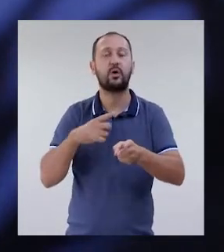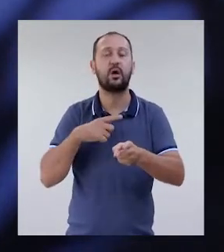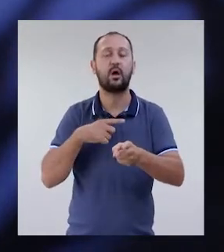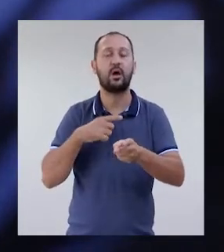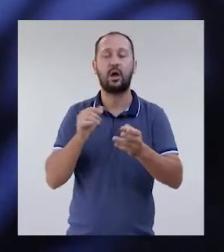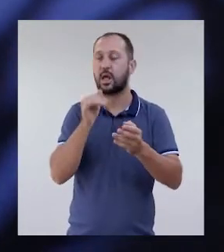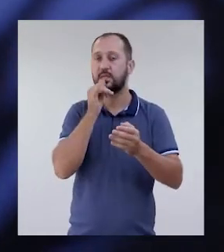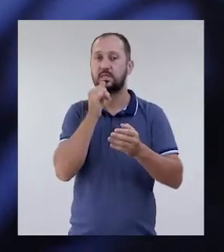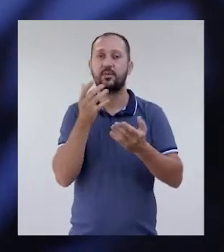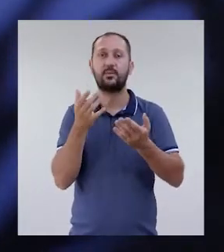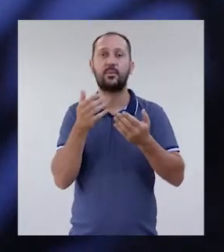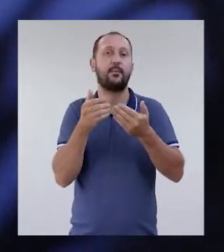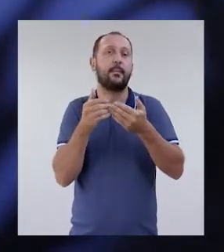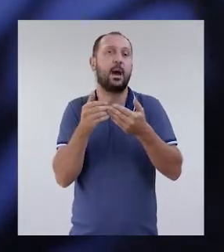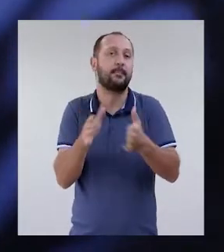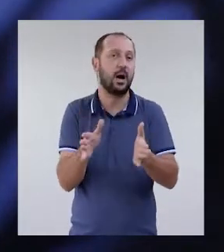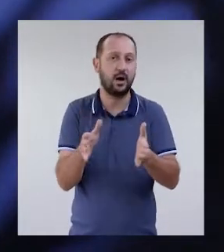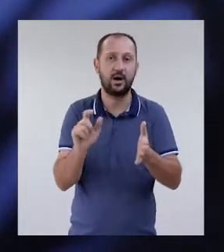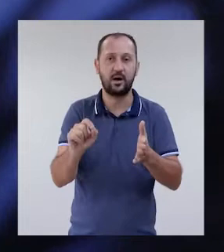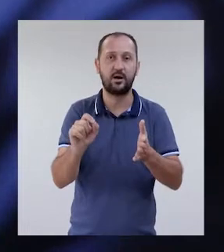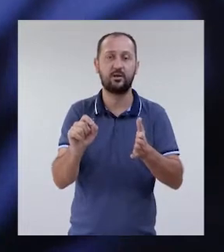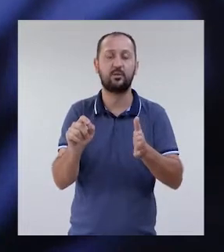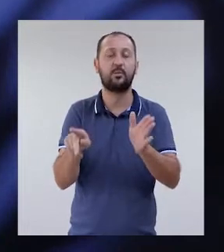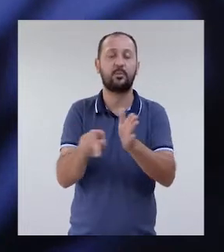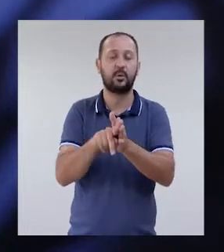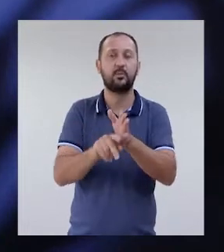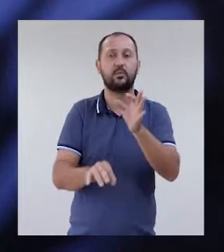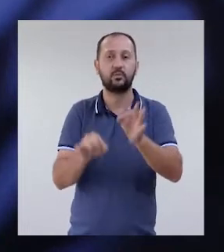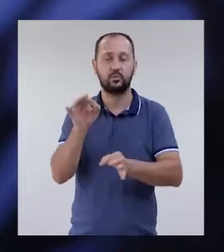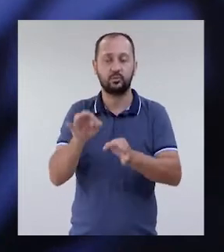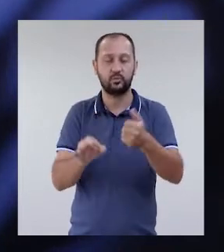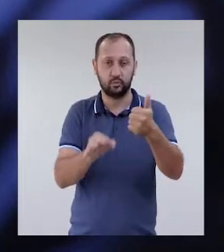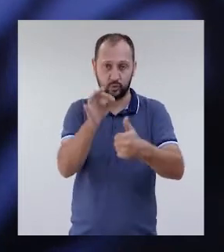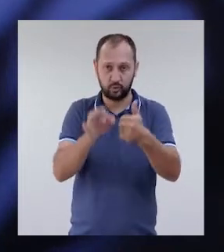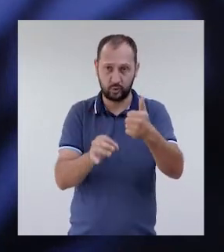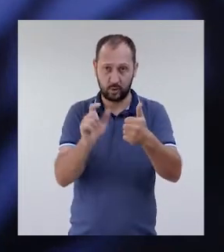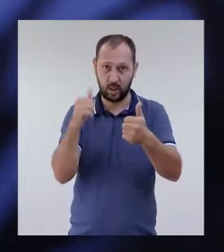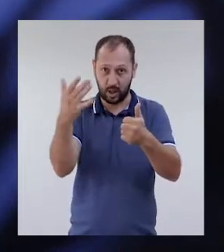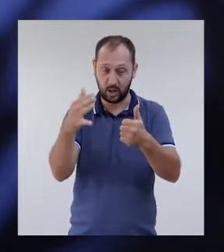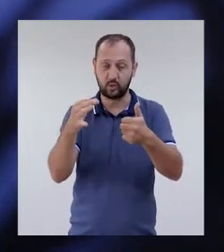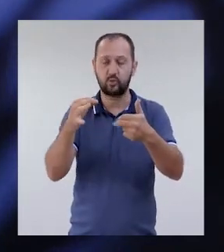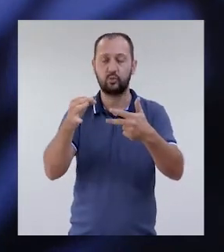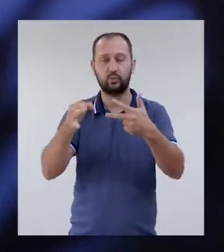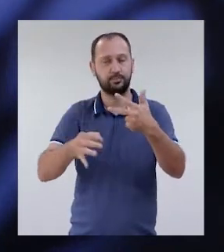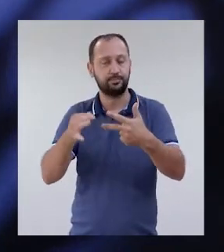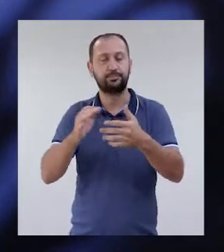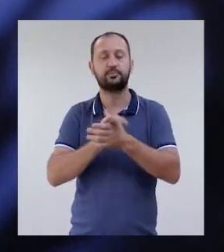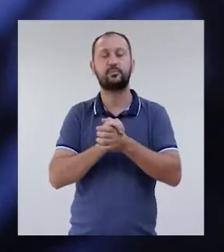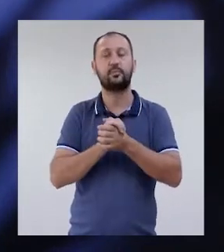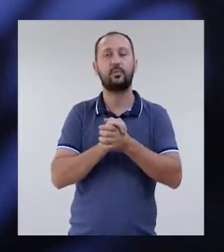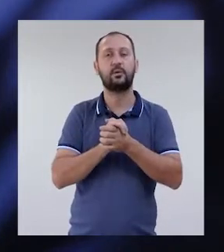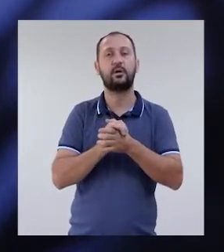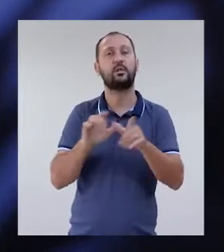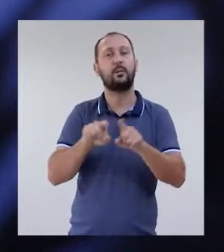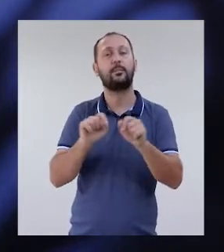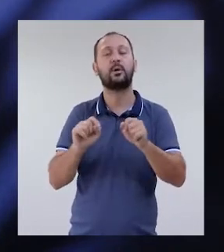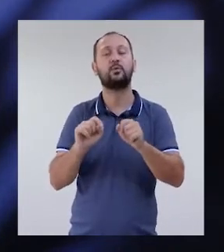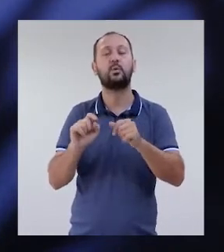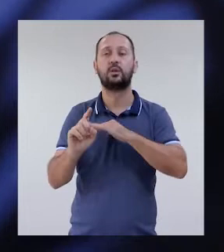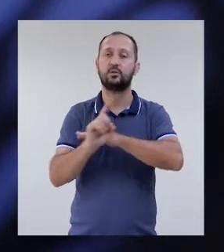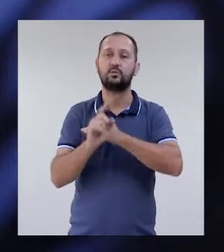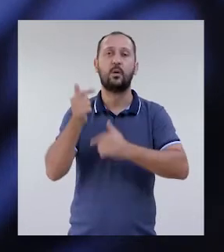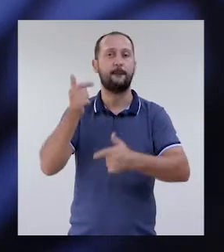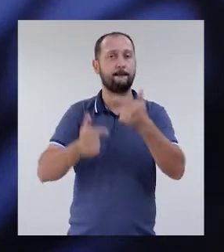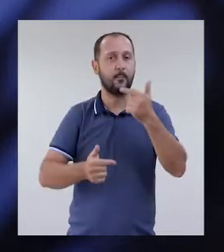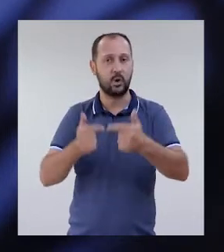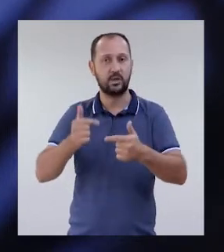continuar oferecendo, né, a prestação jurisdicional, no caso do tribunal, e a prestação do serviço